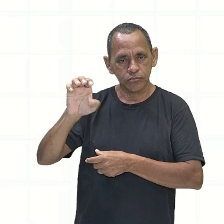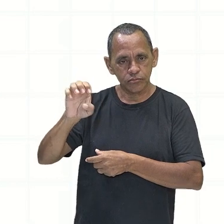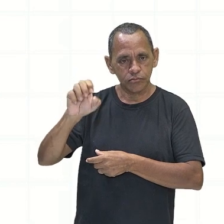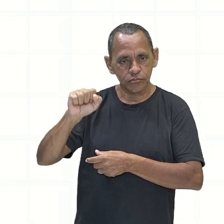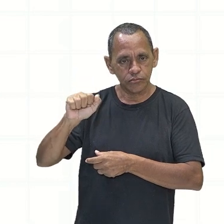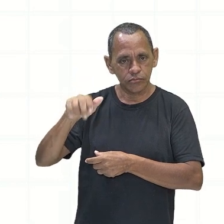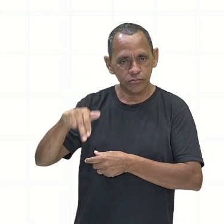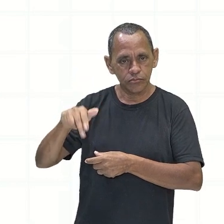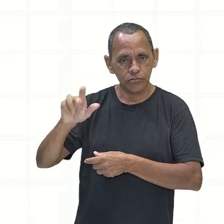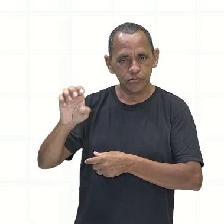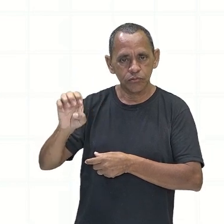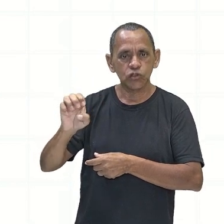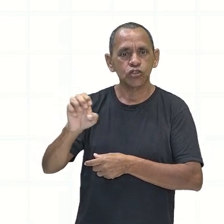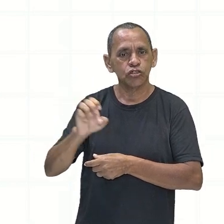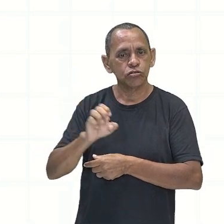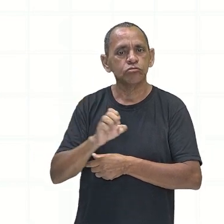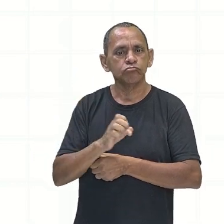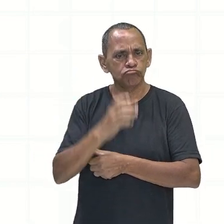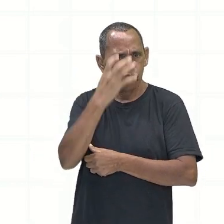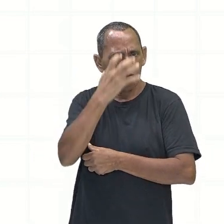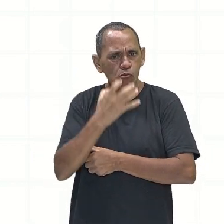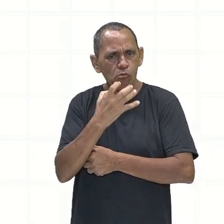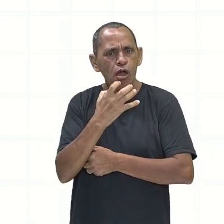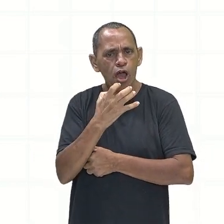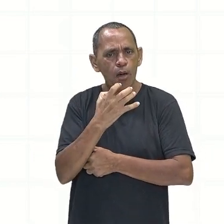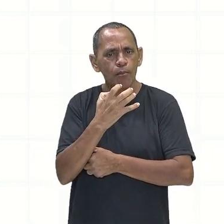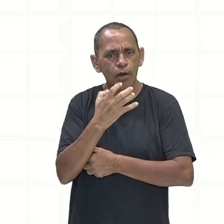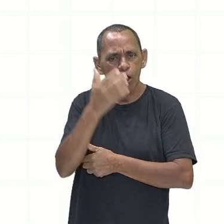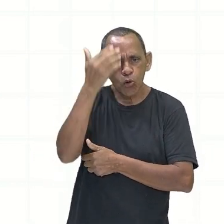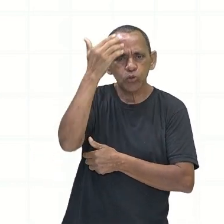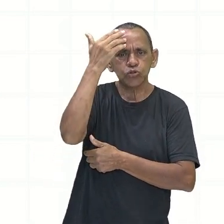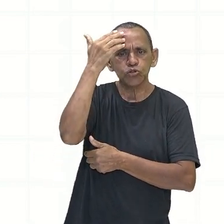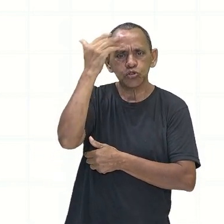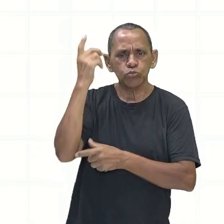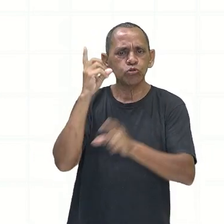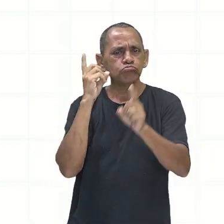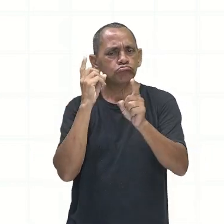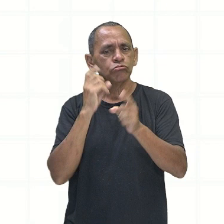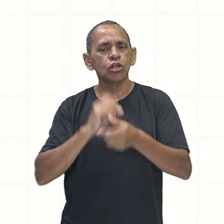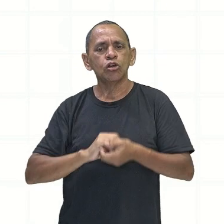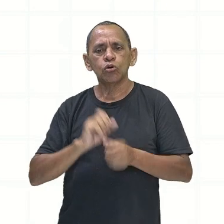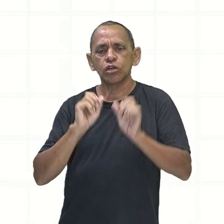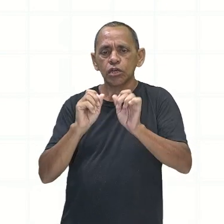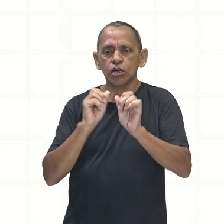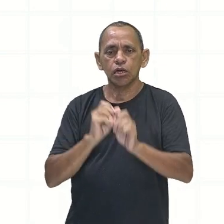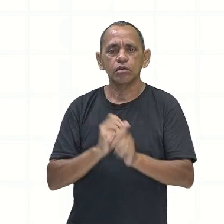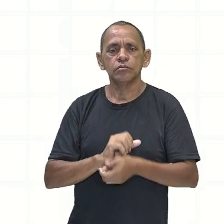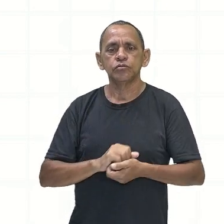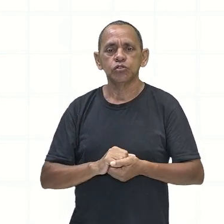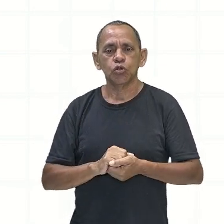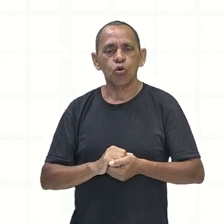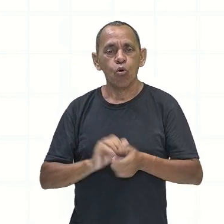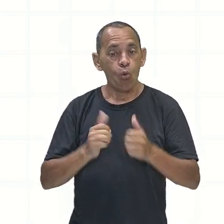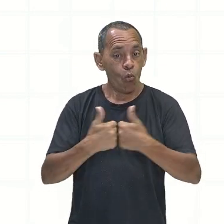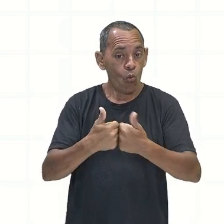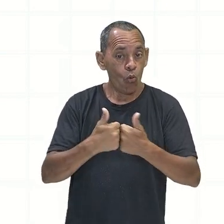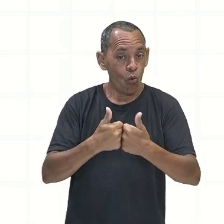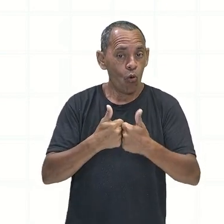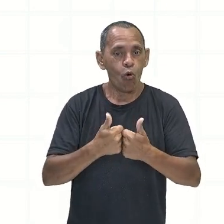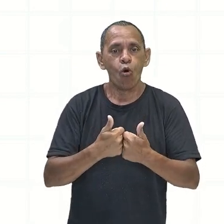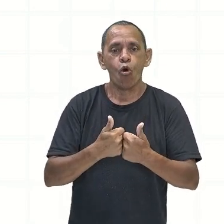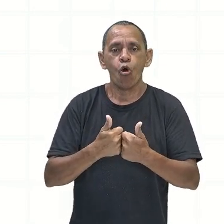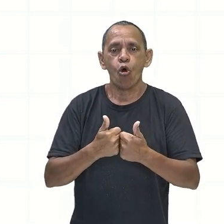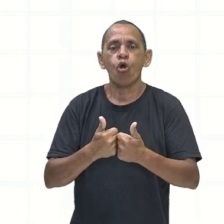soube que seu ônibus não ia passar. Então, aqui a palavra fera ela já vai estar em um outro sentido,